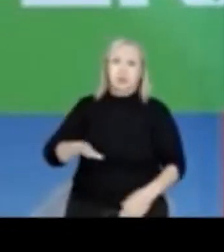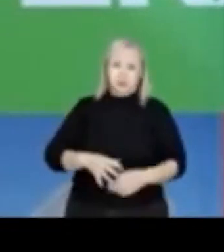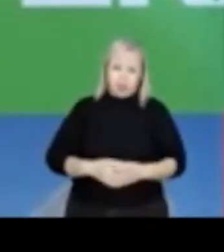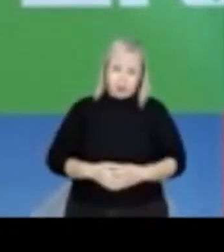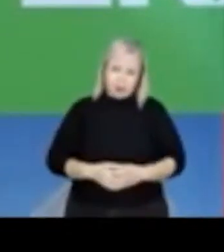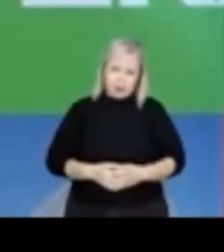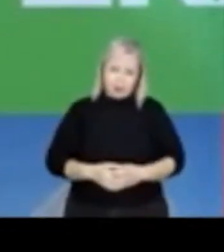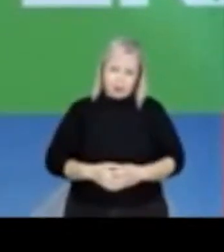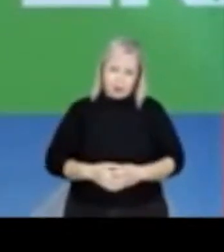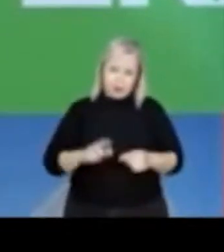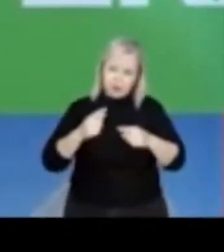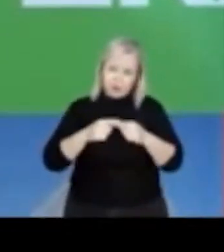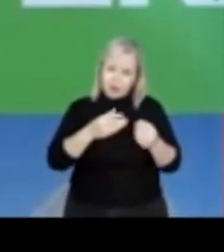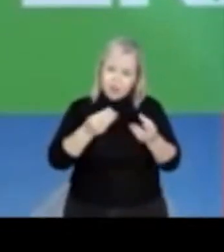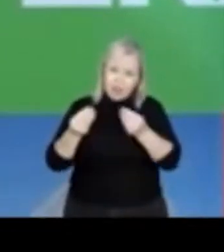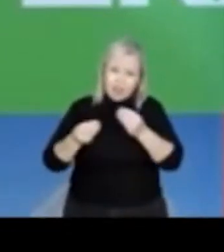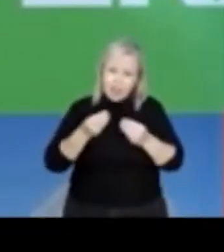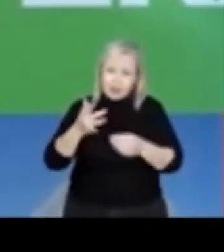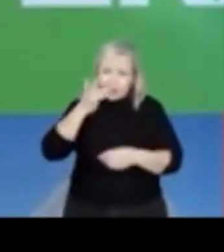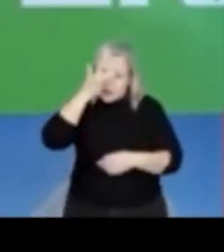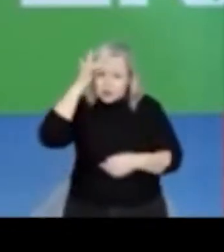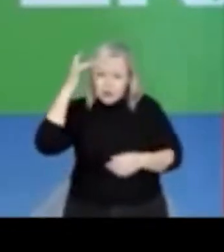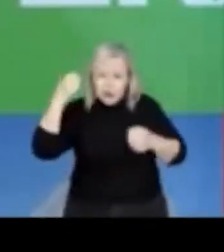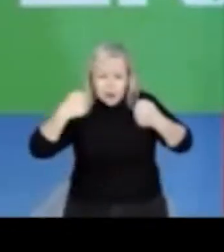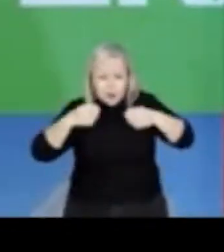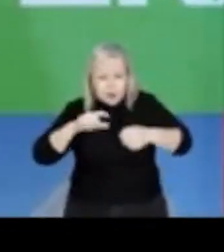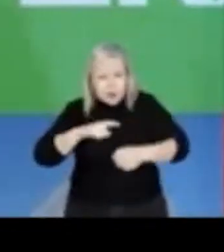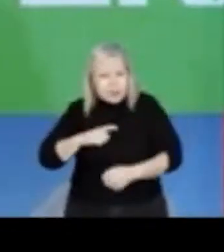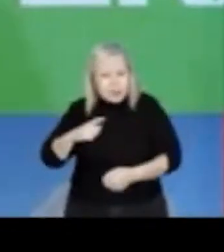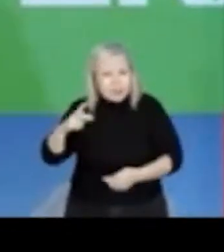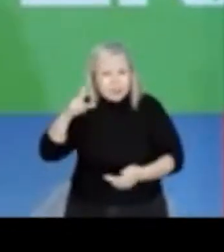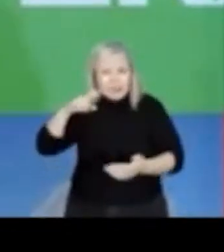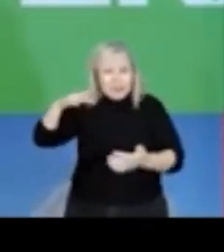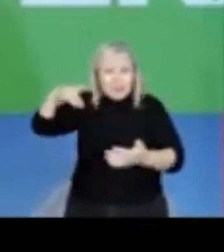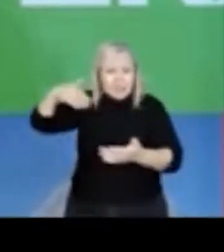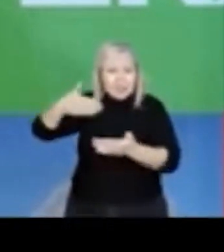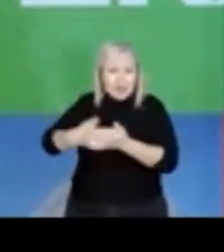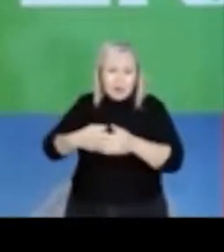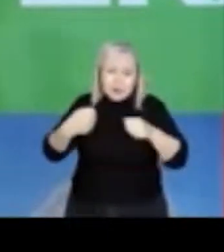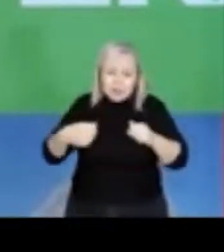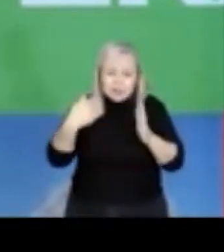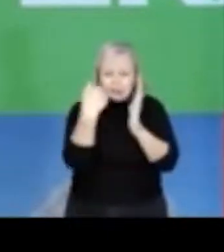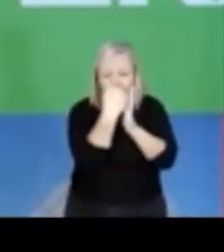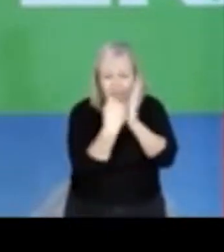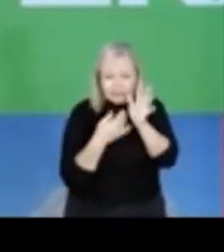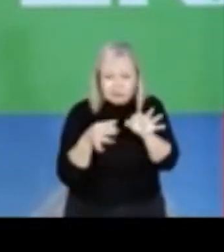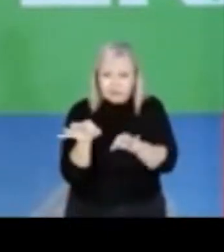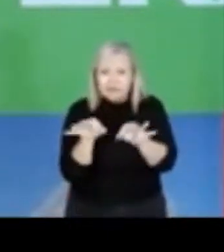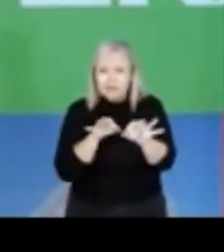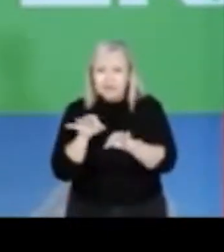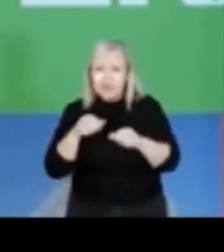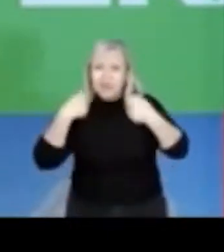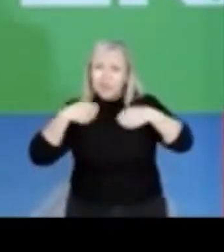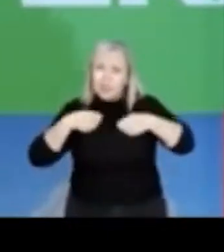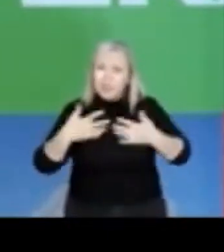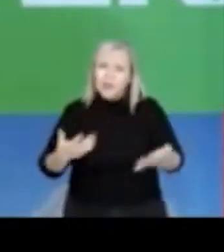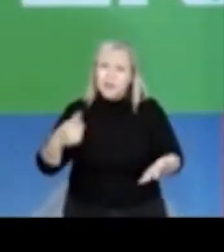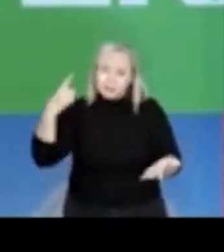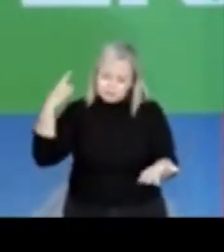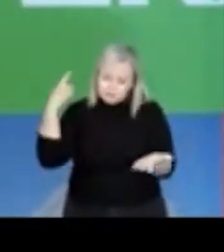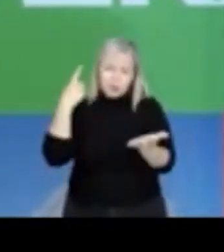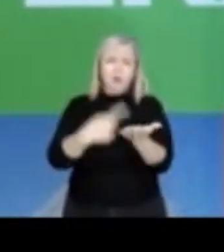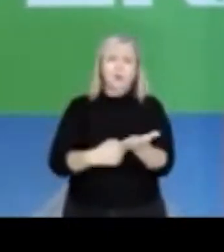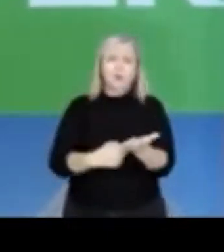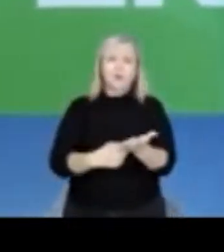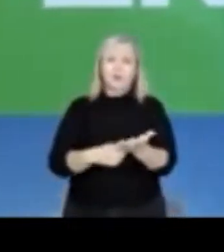preciso ter história, é preciso ter programa, é preciso ter compromisso para a gente poder juntar o povo na rua